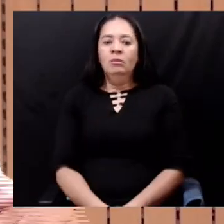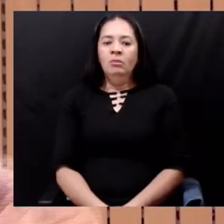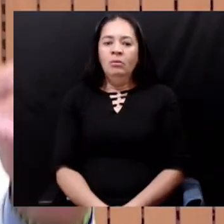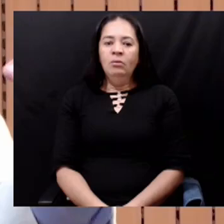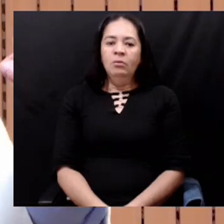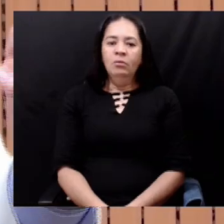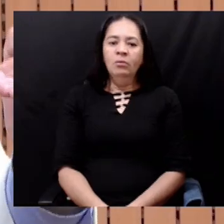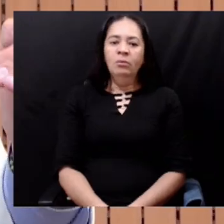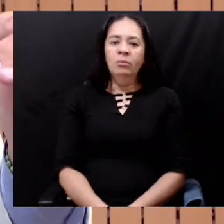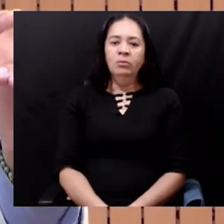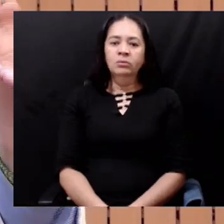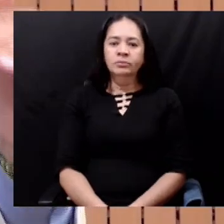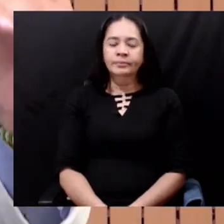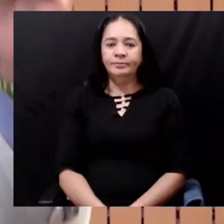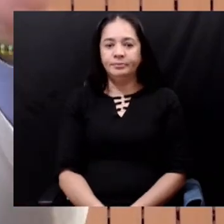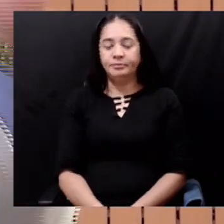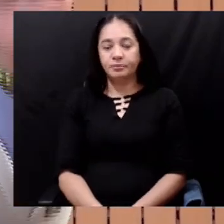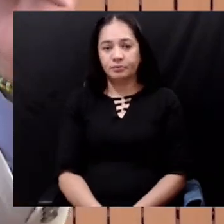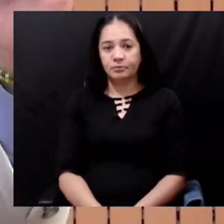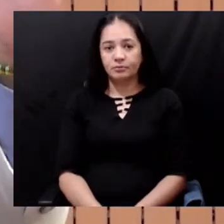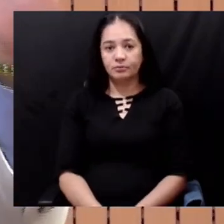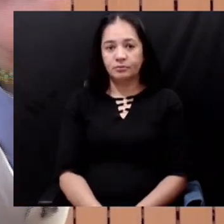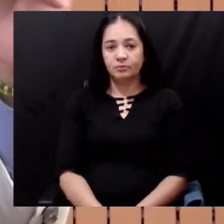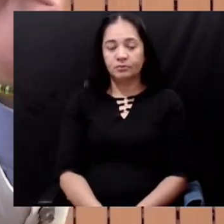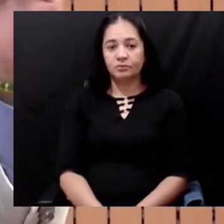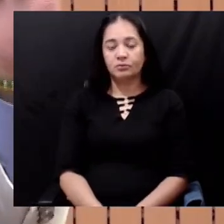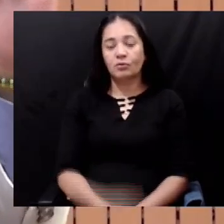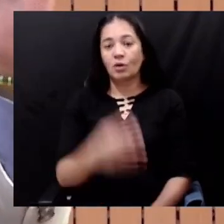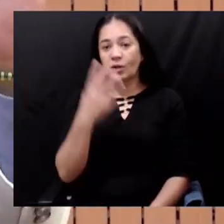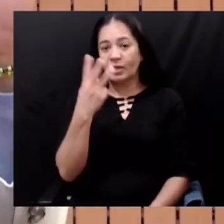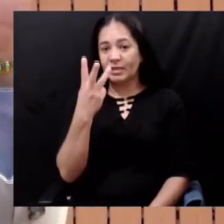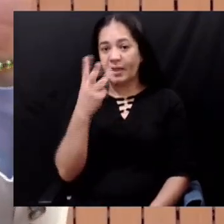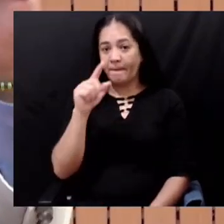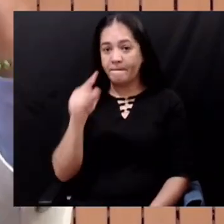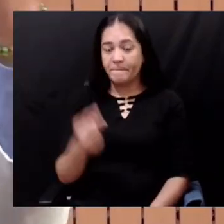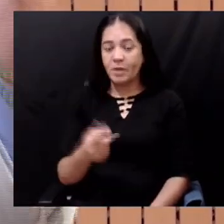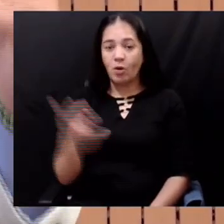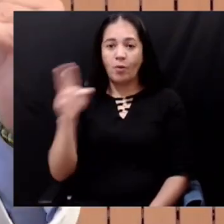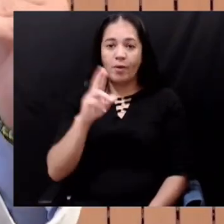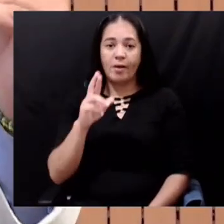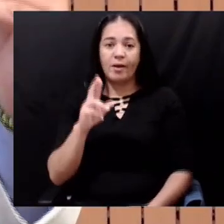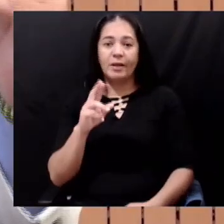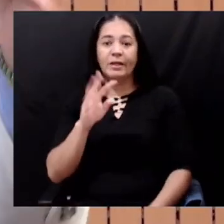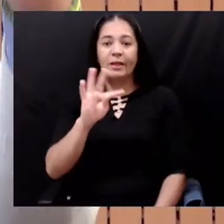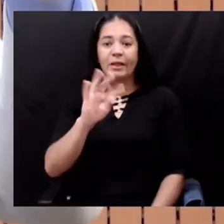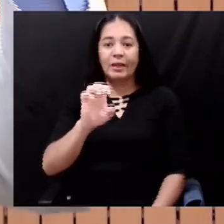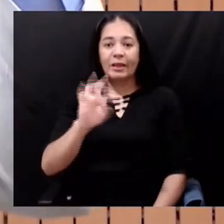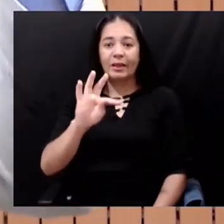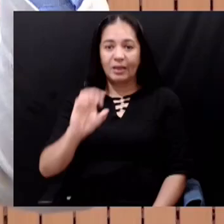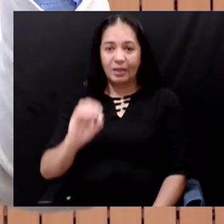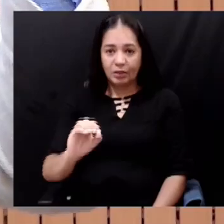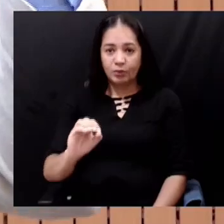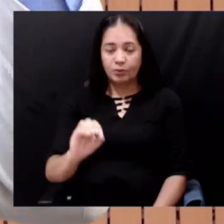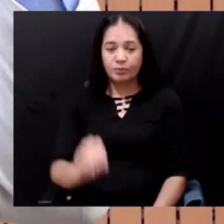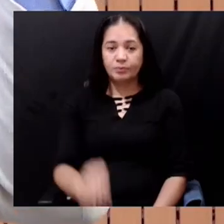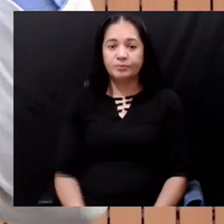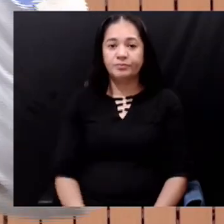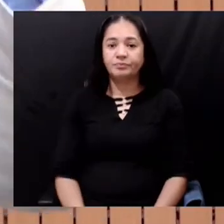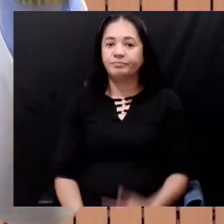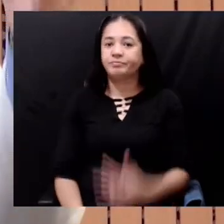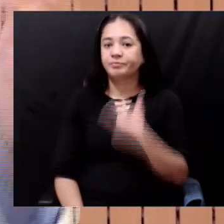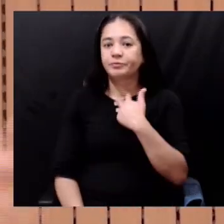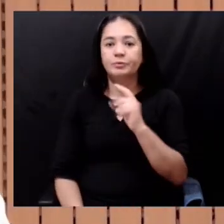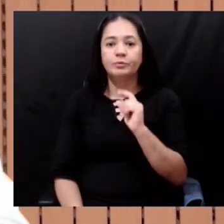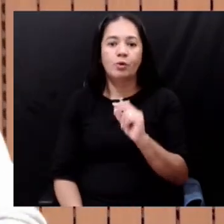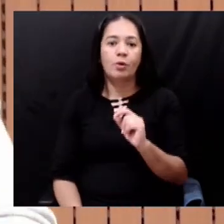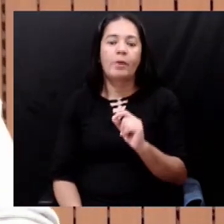O 3 mil é teto. Nós estamos dizendo que o professor, o gestor, sei lá, o coordenador, não vai poder pegar